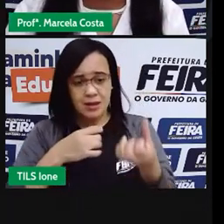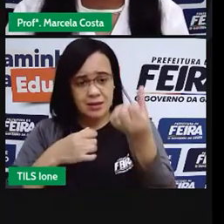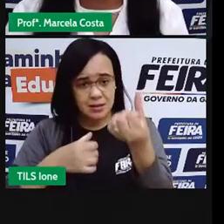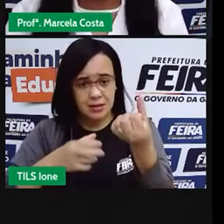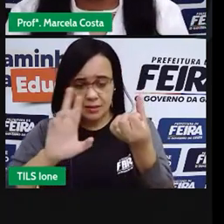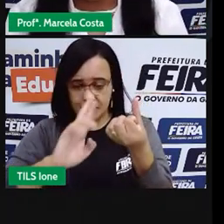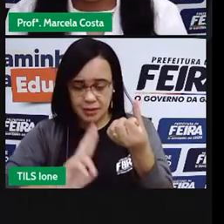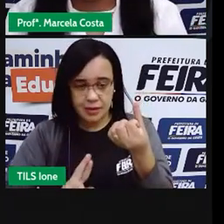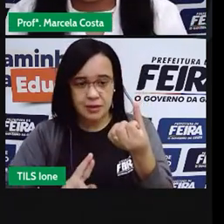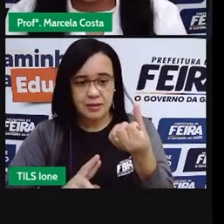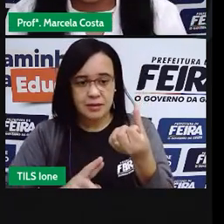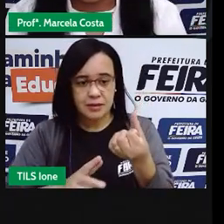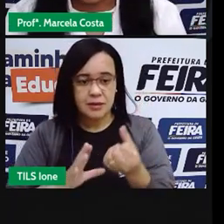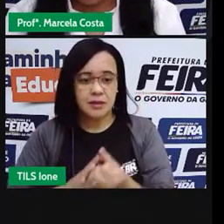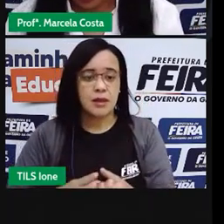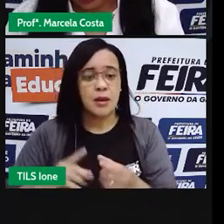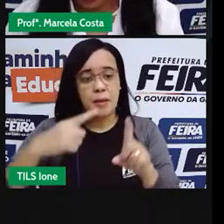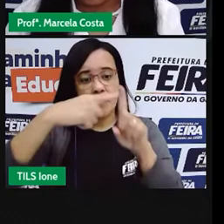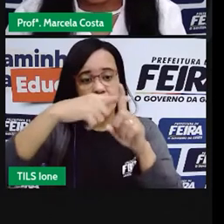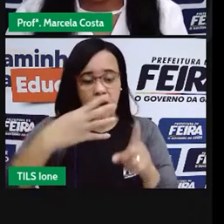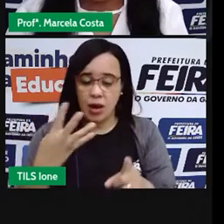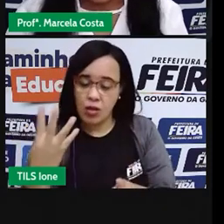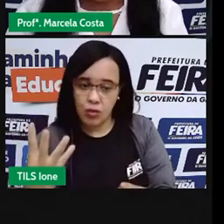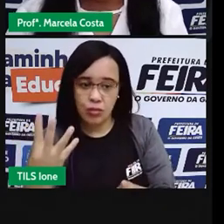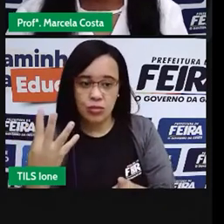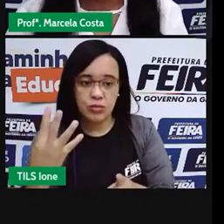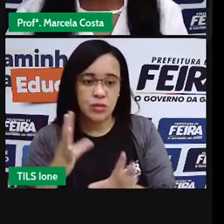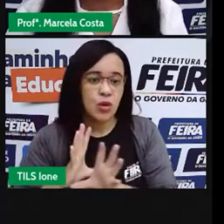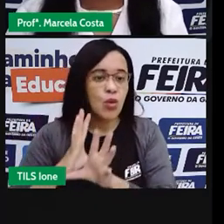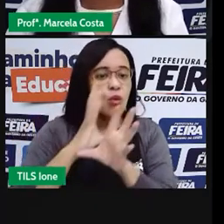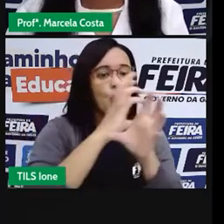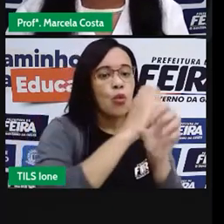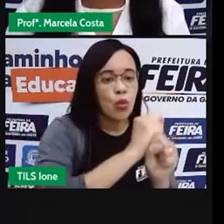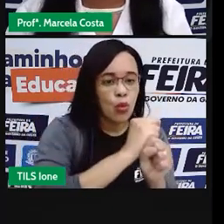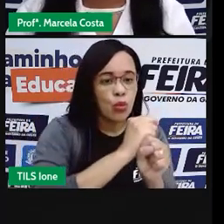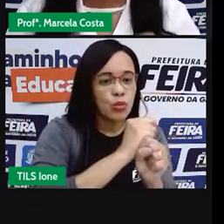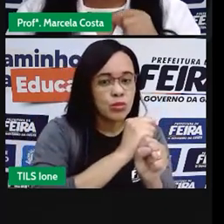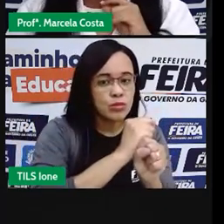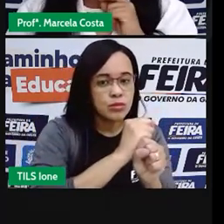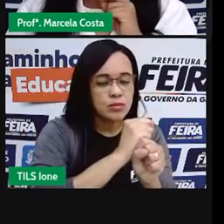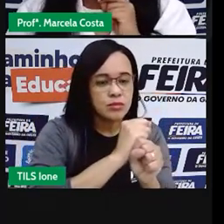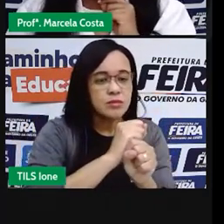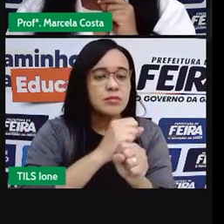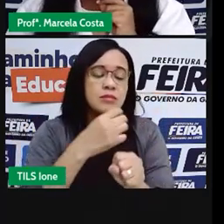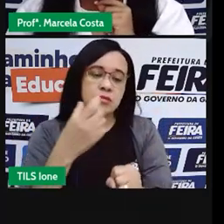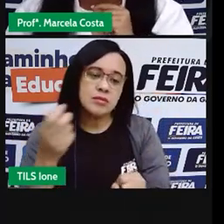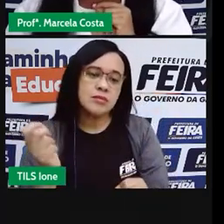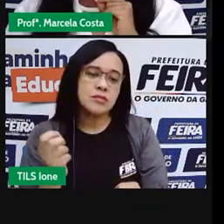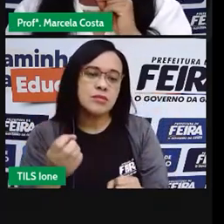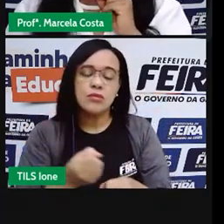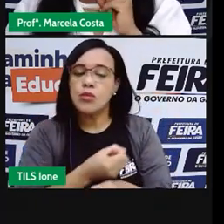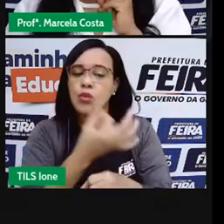R$6 mais R$4, vamos ver quanto é que vai dar? É igual a